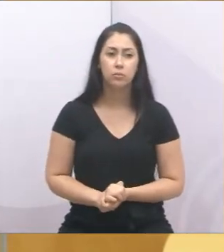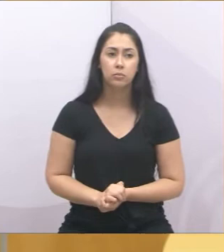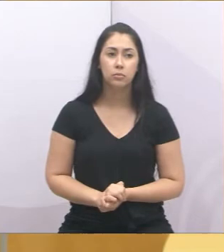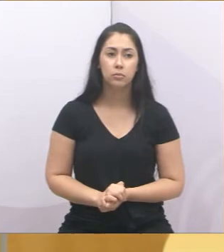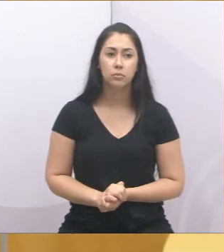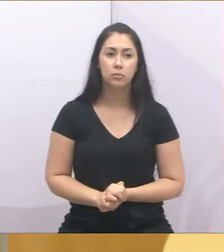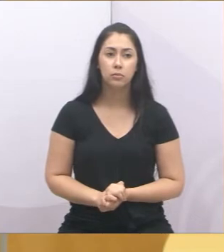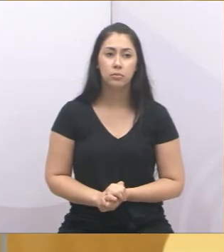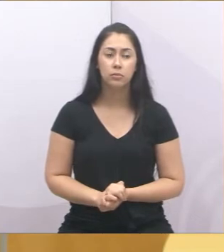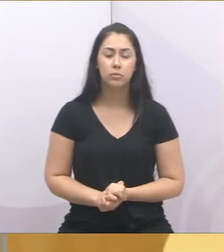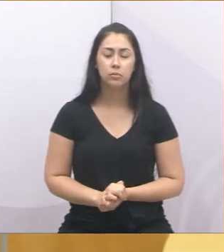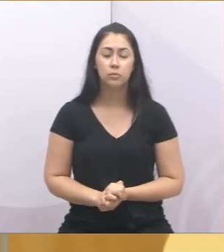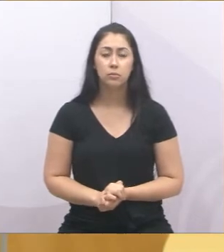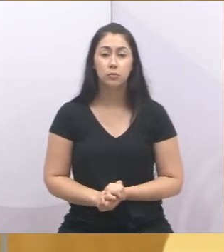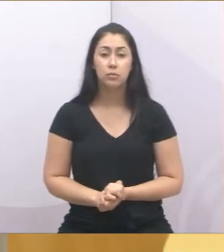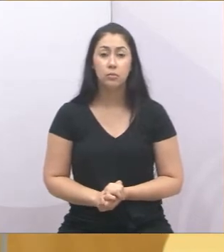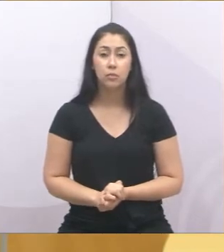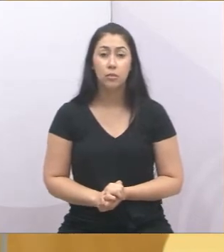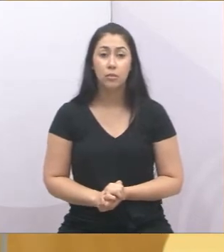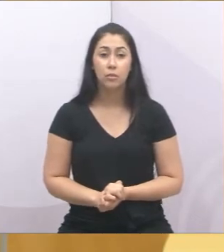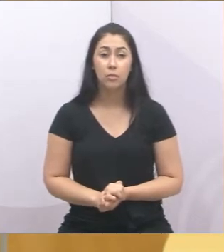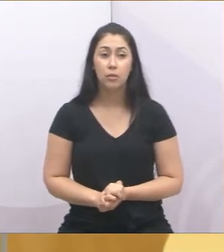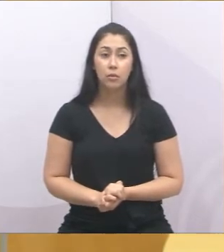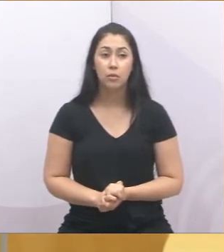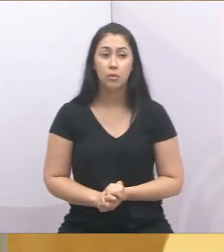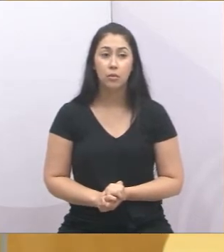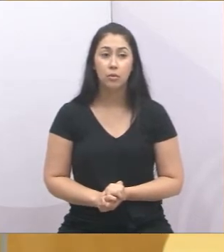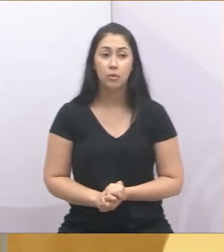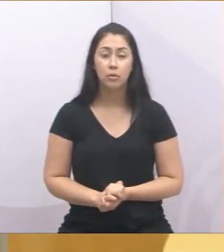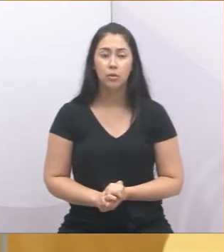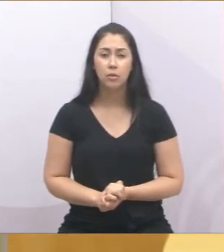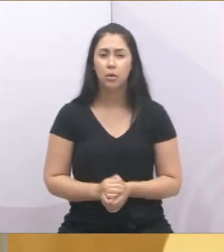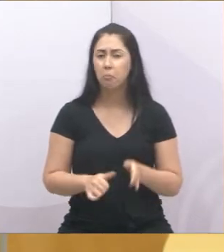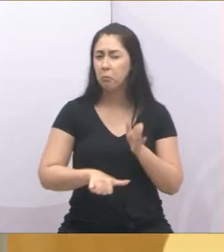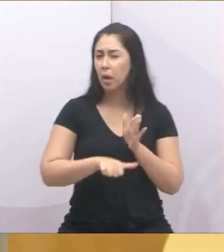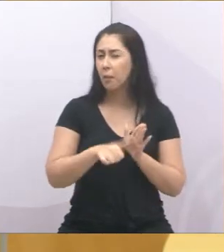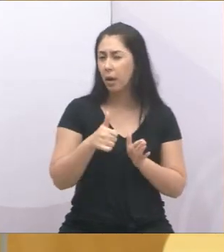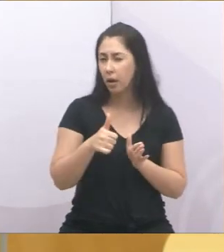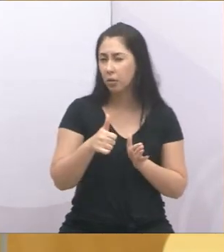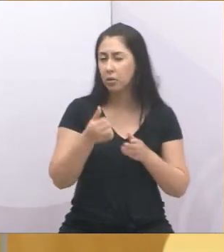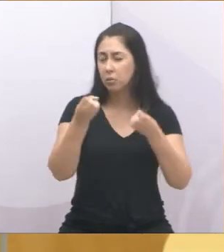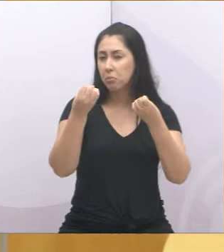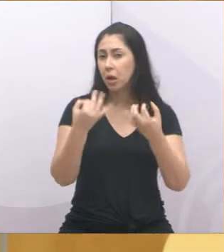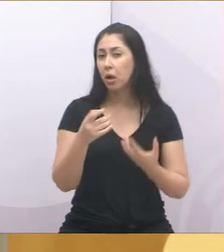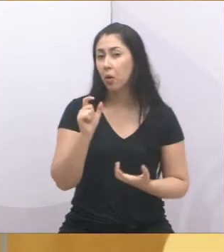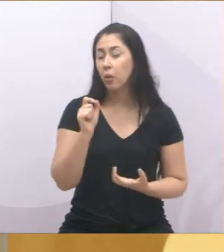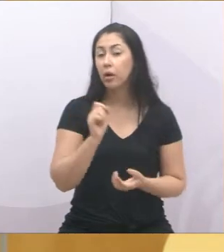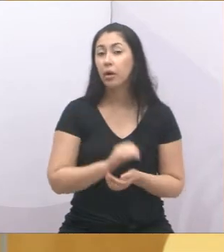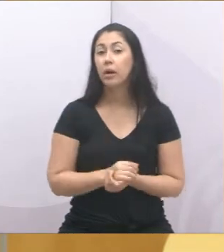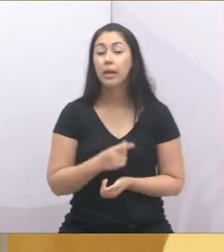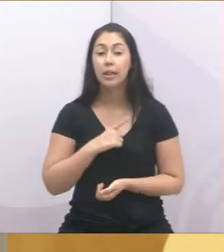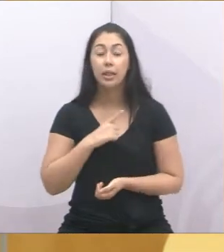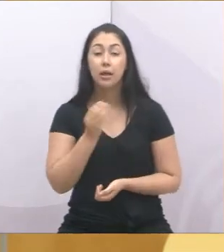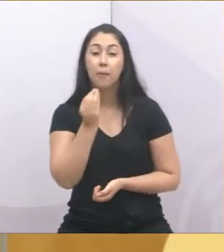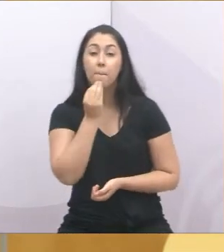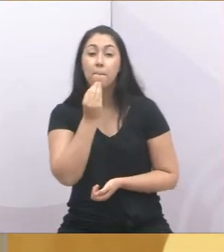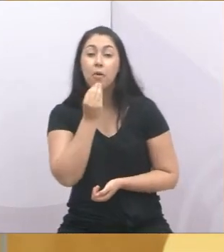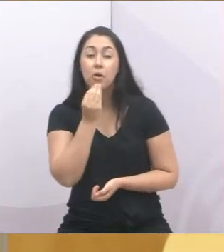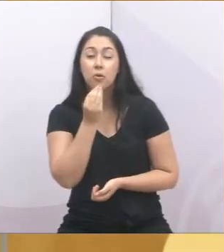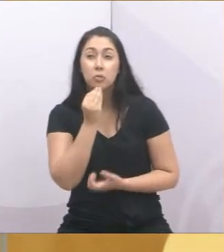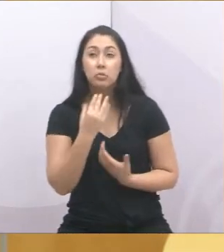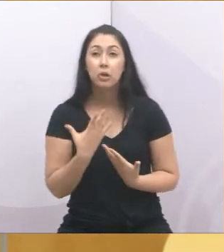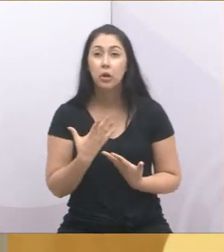Caro internauta, no primeiro artigo lá do Catecismo da Igreja, tivemos a oportunidade de fazer